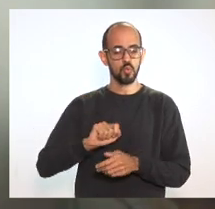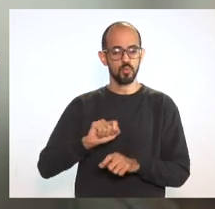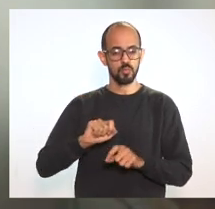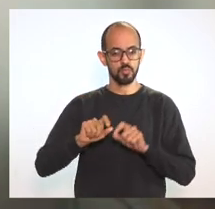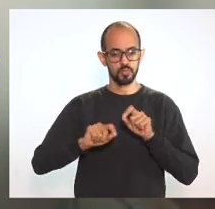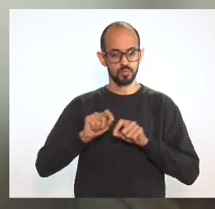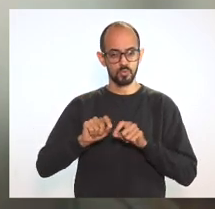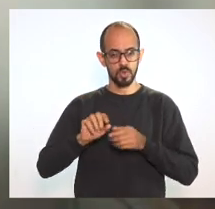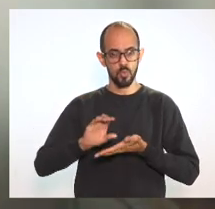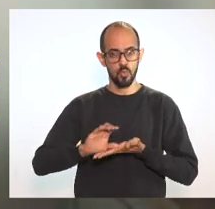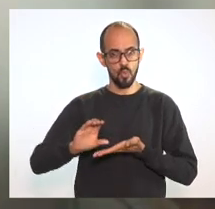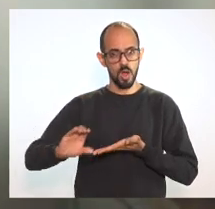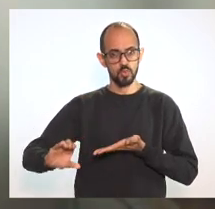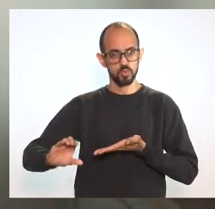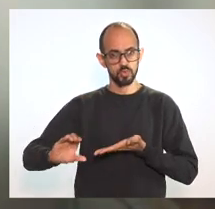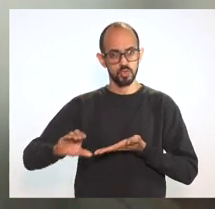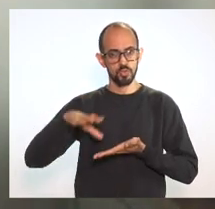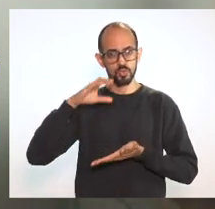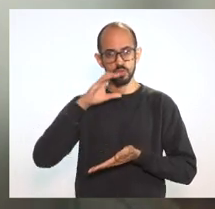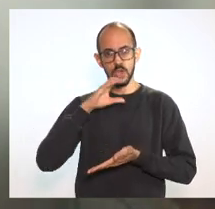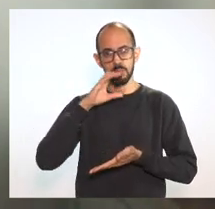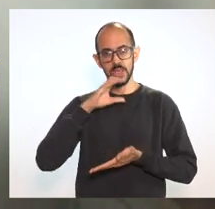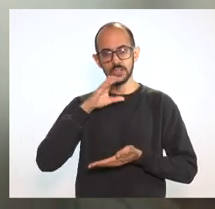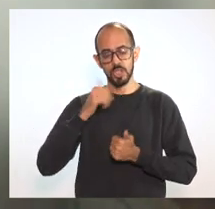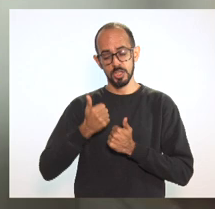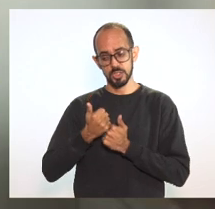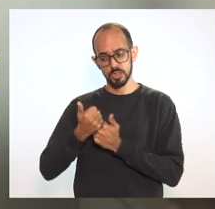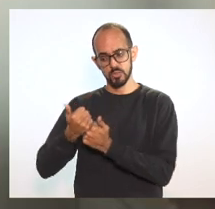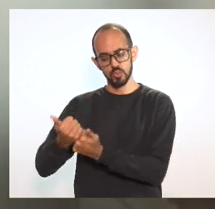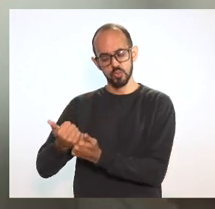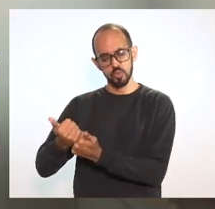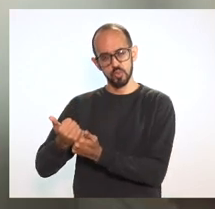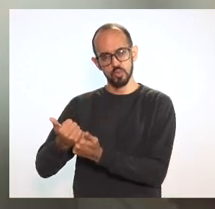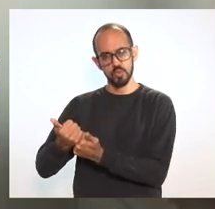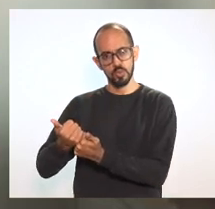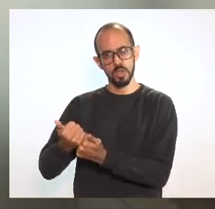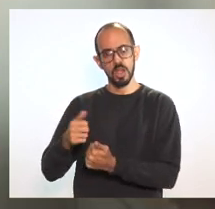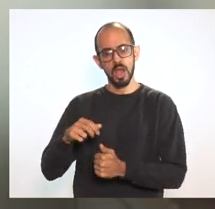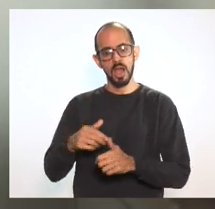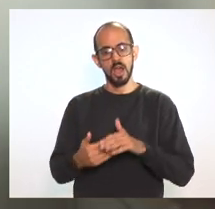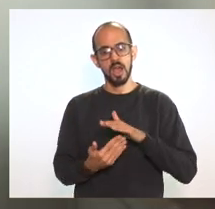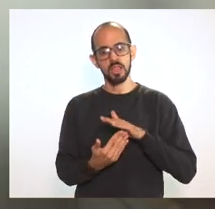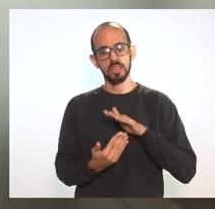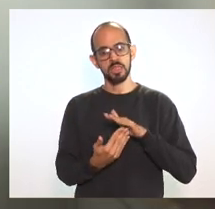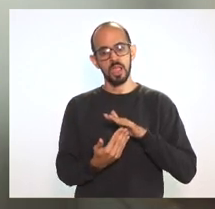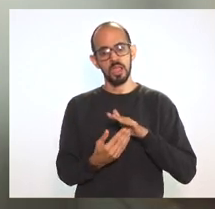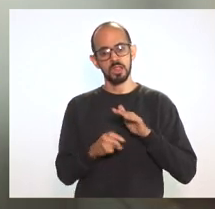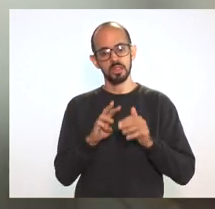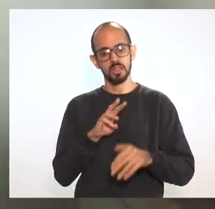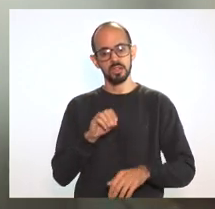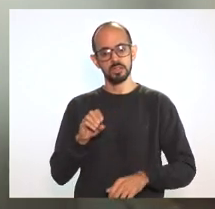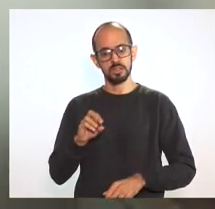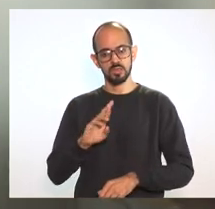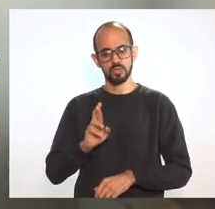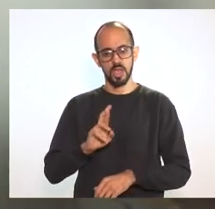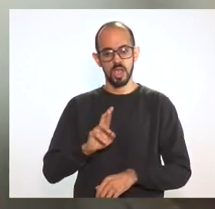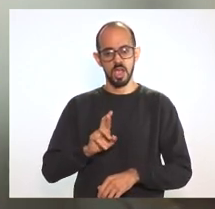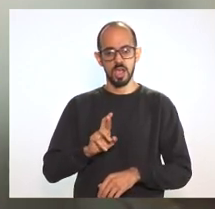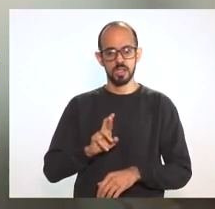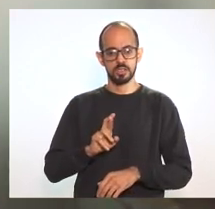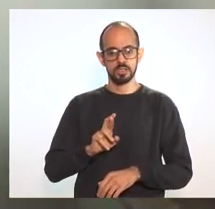o auxílio emergencial, que pode chegar até R$ 300,